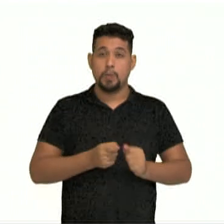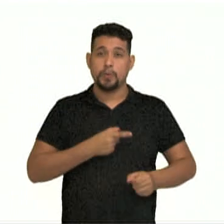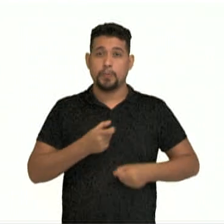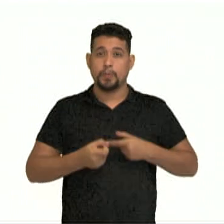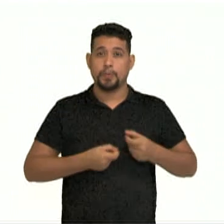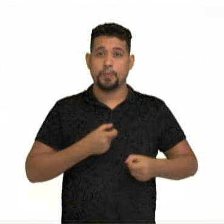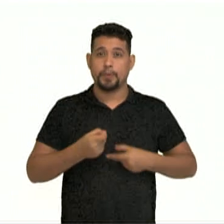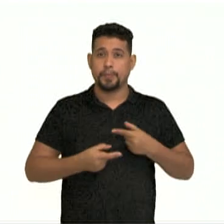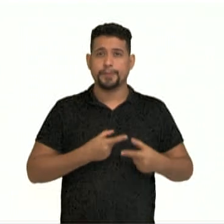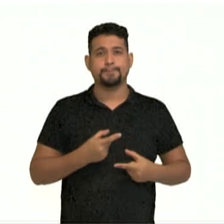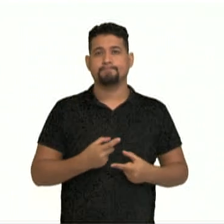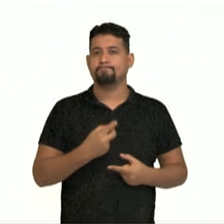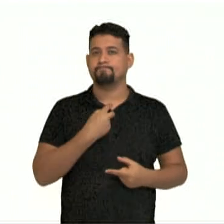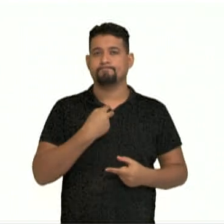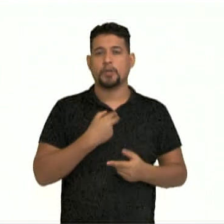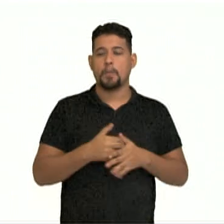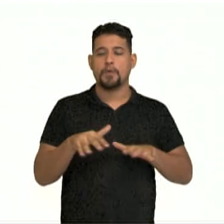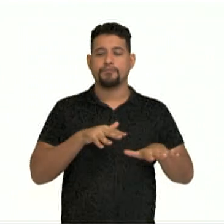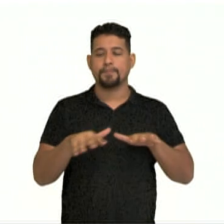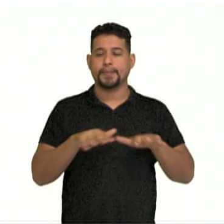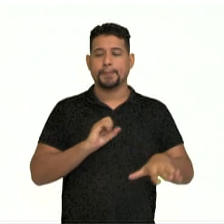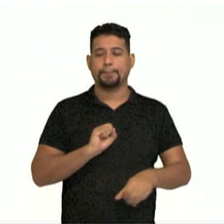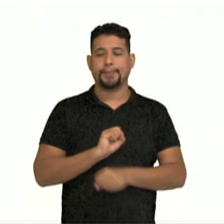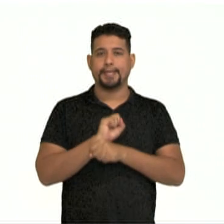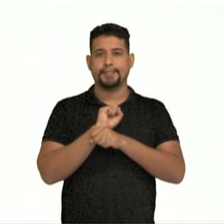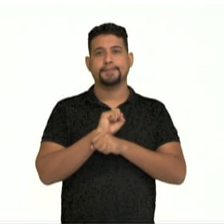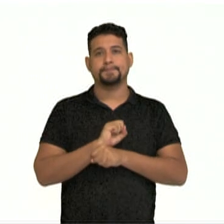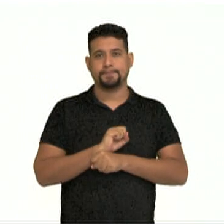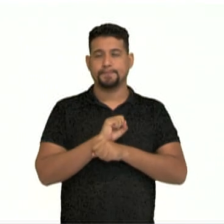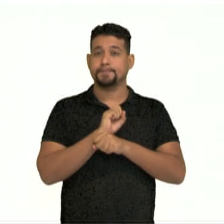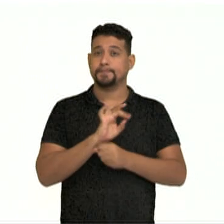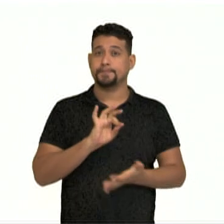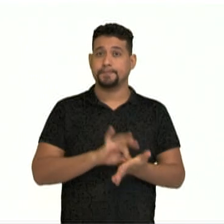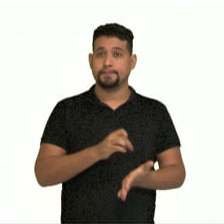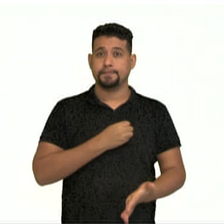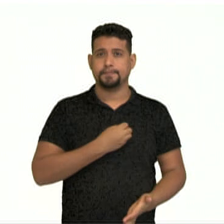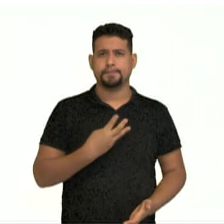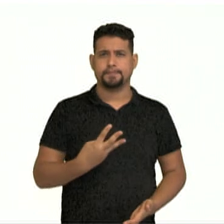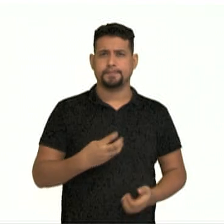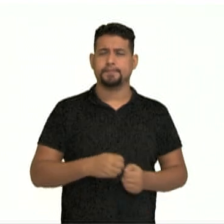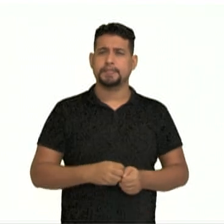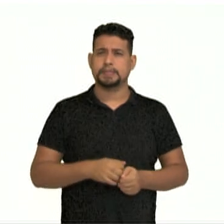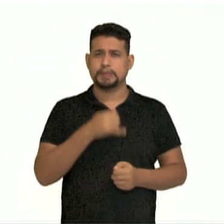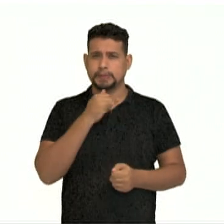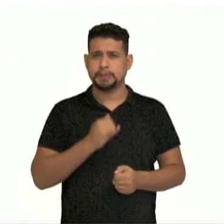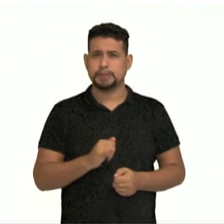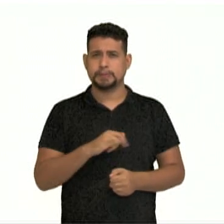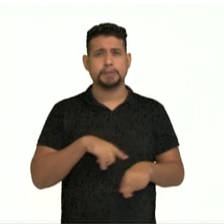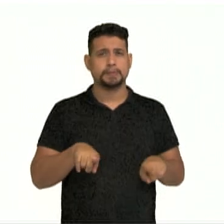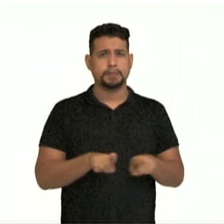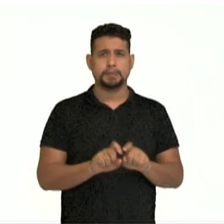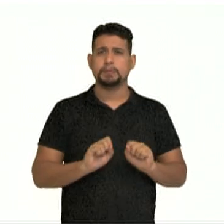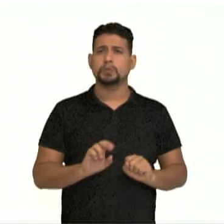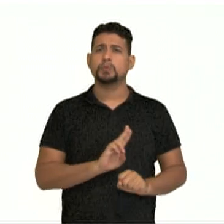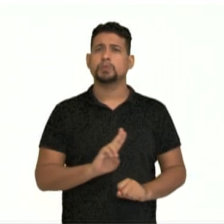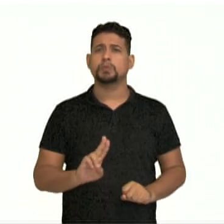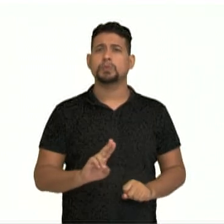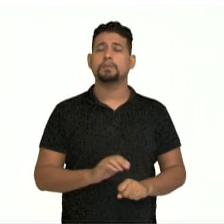isso não podem se movimentar. Afirmativa 3. Os condutores também podem ser chamados